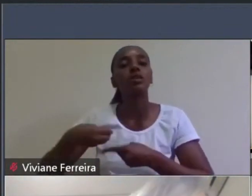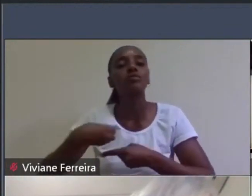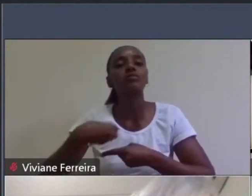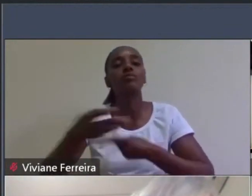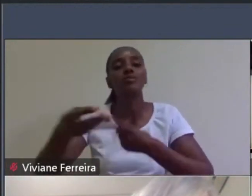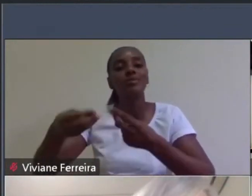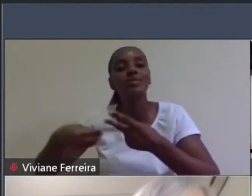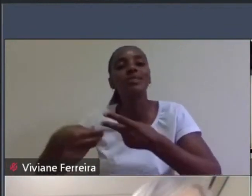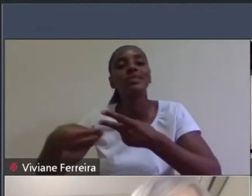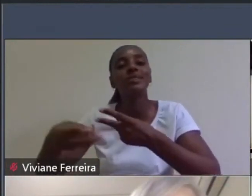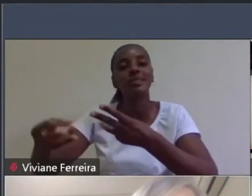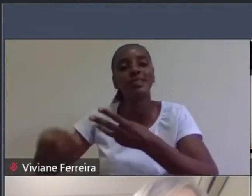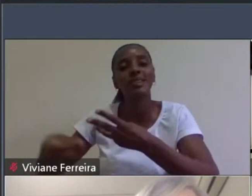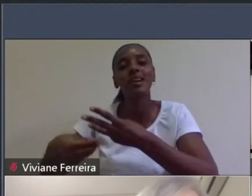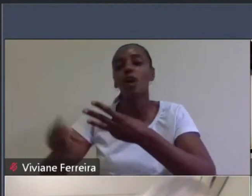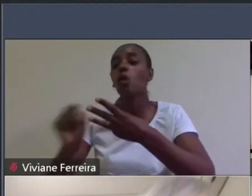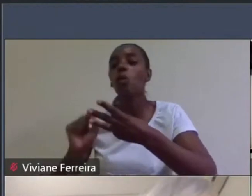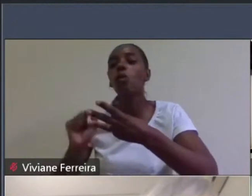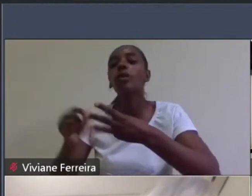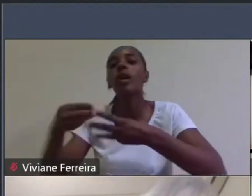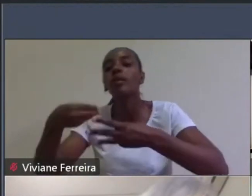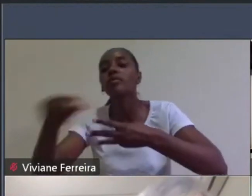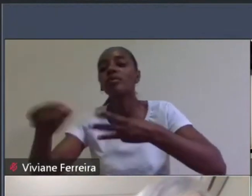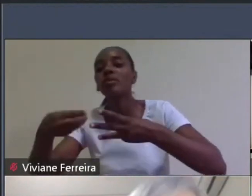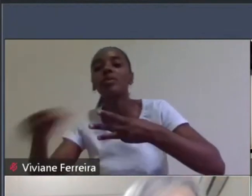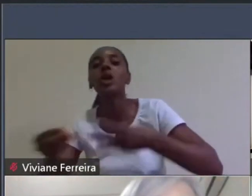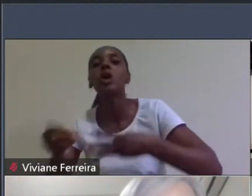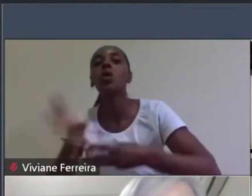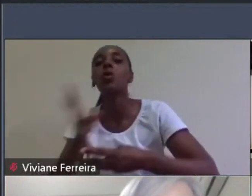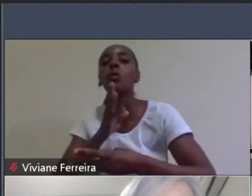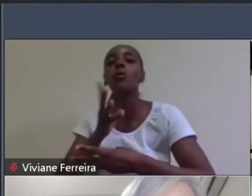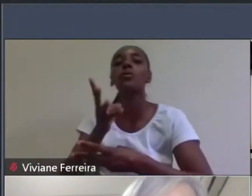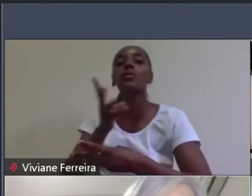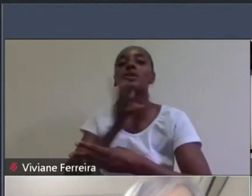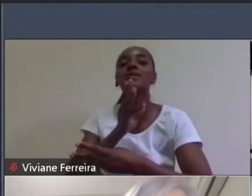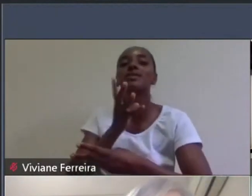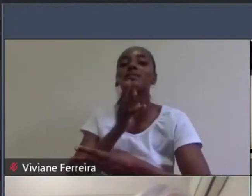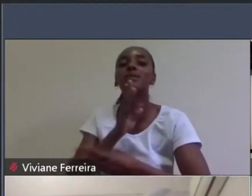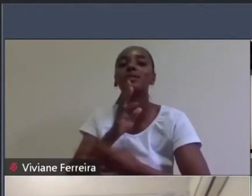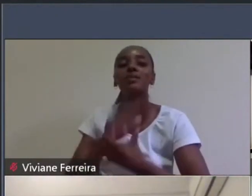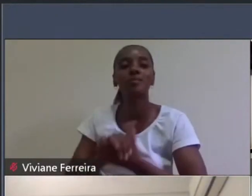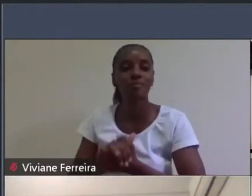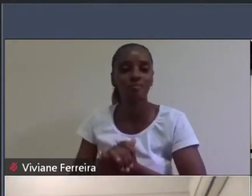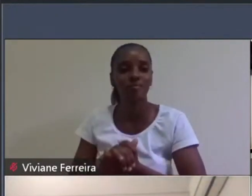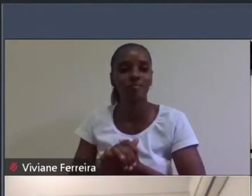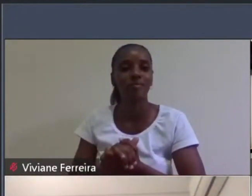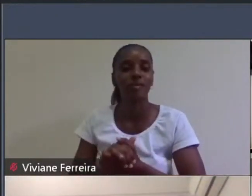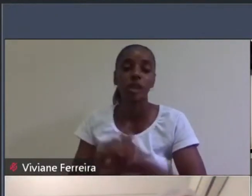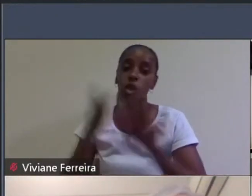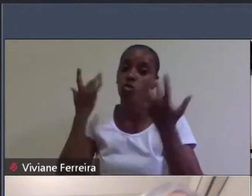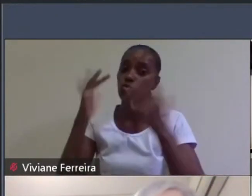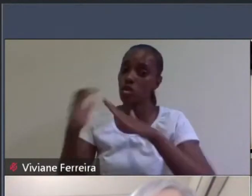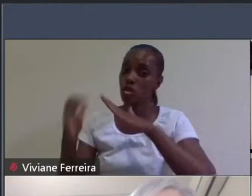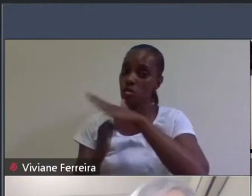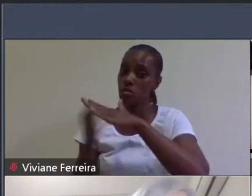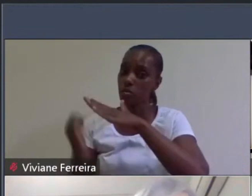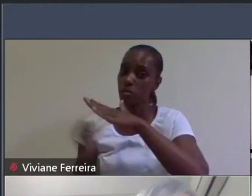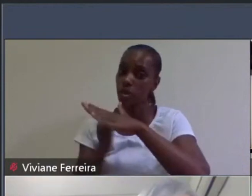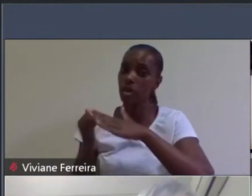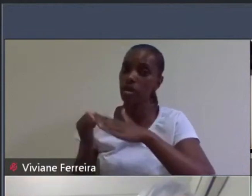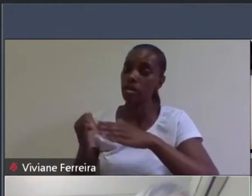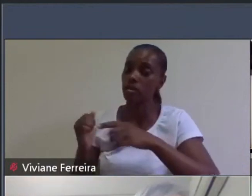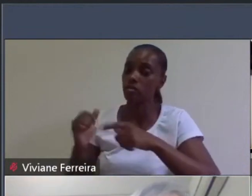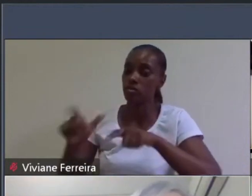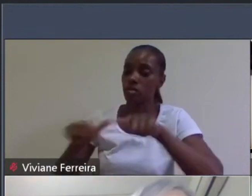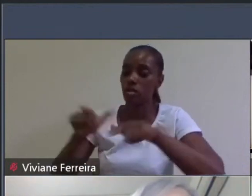multiplica conhecimento, né? Eu te dou um toque, Rebeca. Eu não sei que empresa você está hoje, eu sei um pouquinho que sua mãe, a gente fofoca